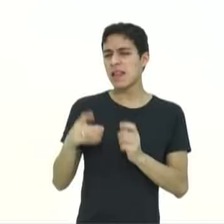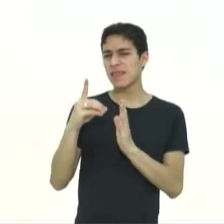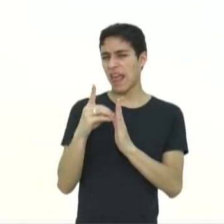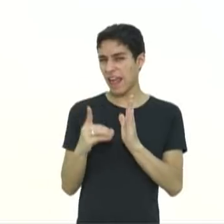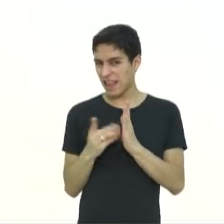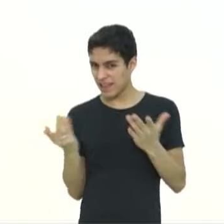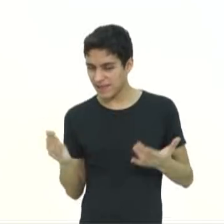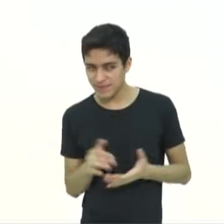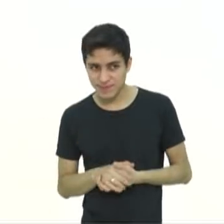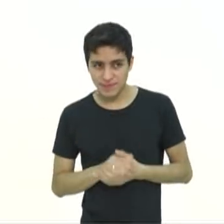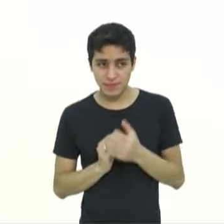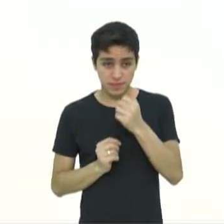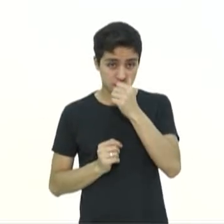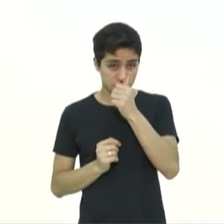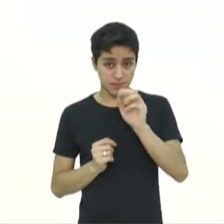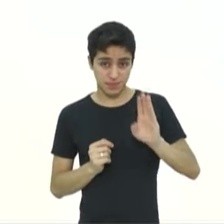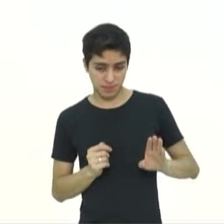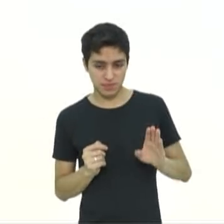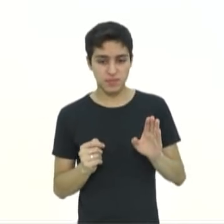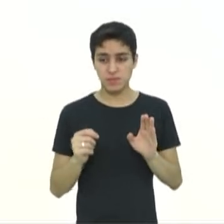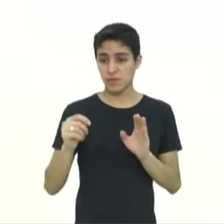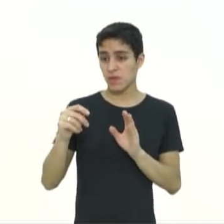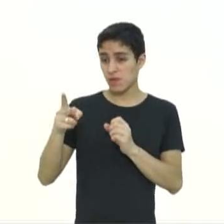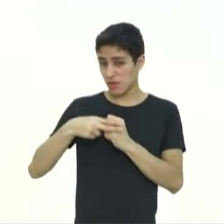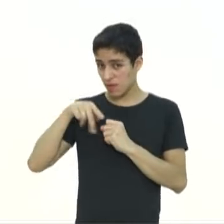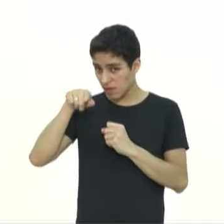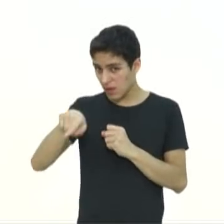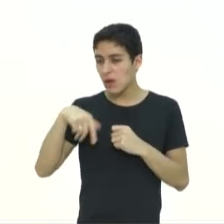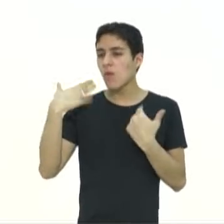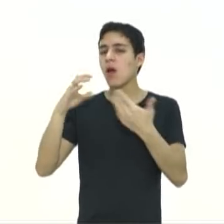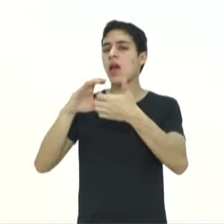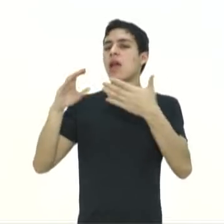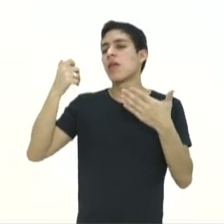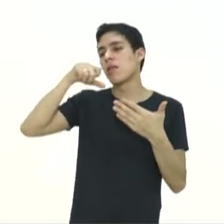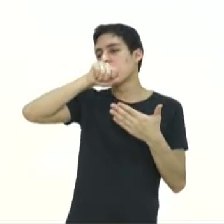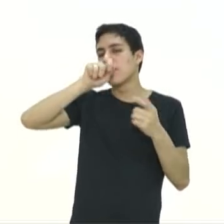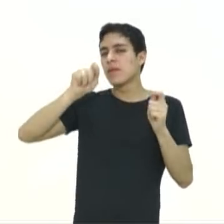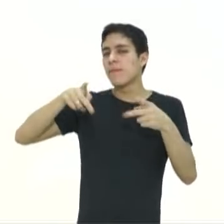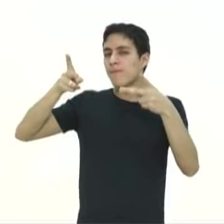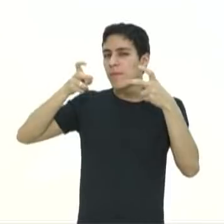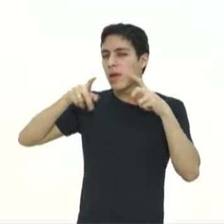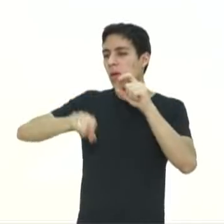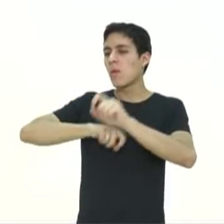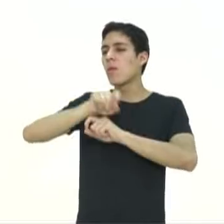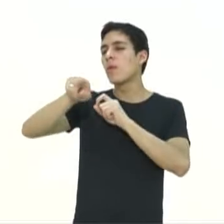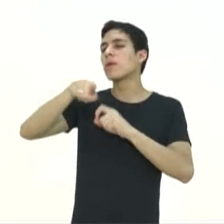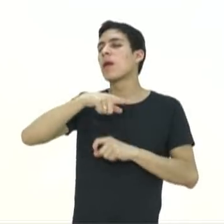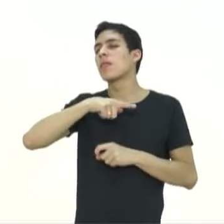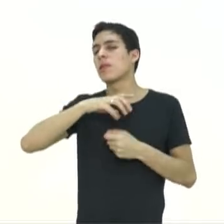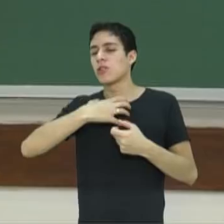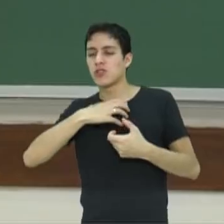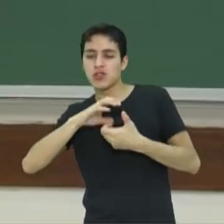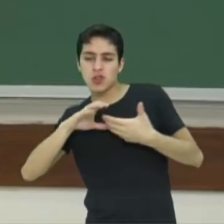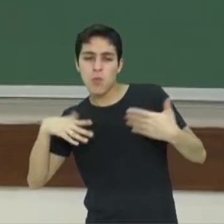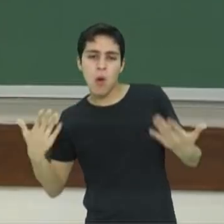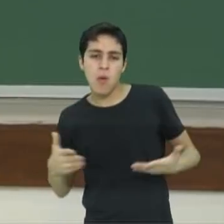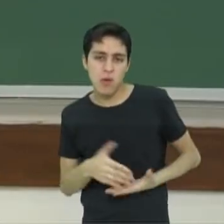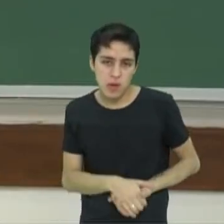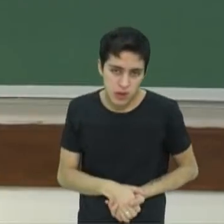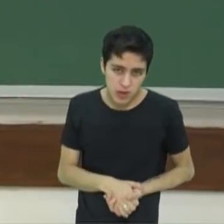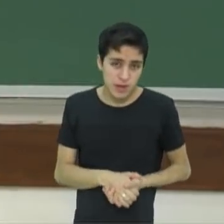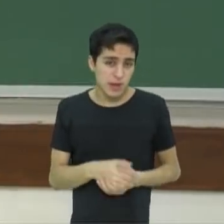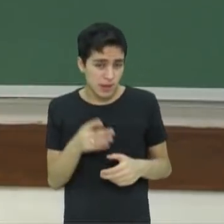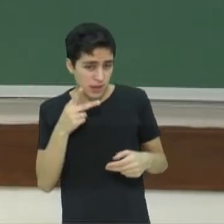Com base no emprego do verbo, qual característica da mãe é possível inferir que ela tem? Veja só, são